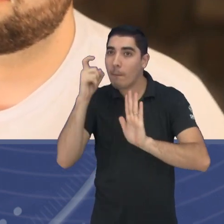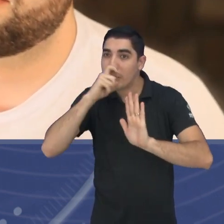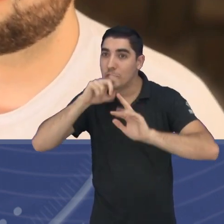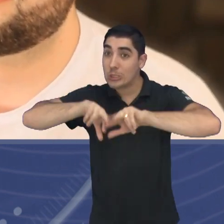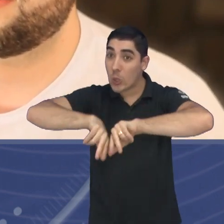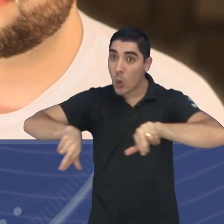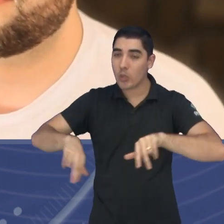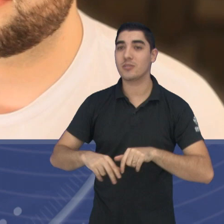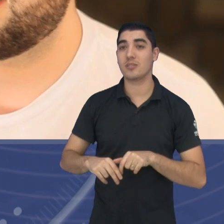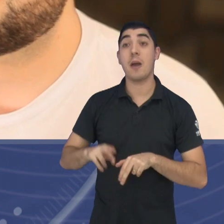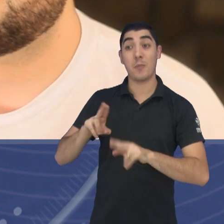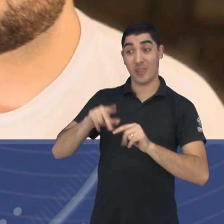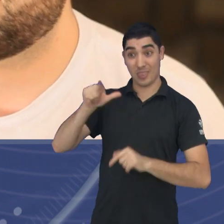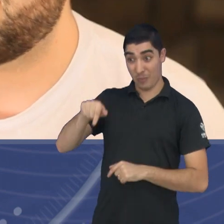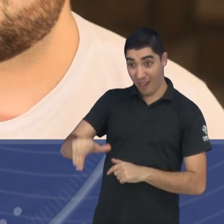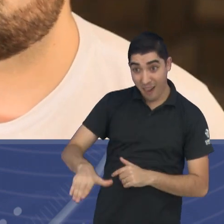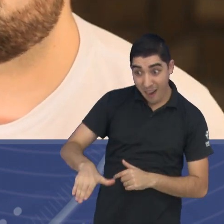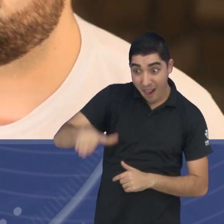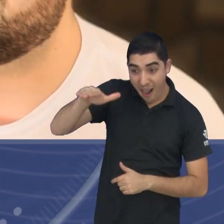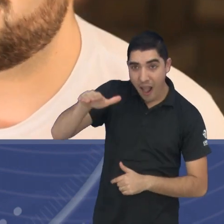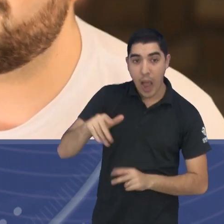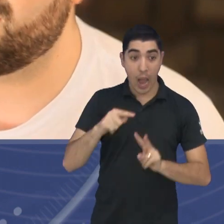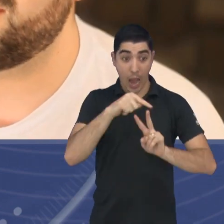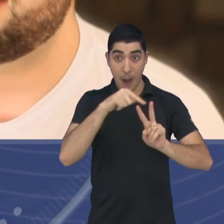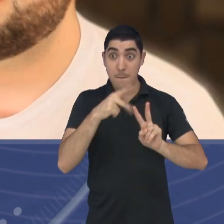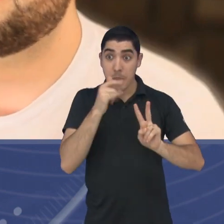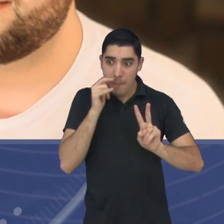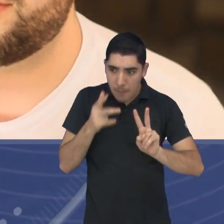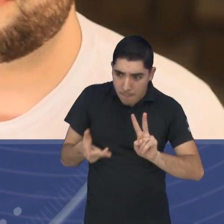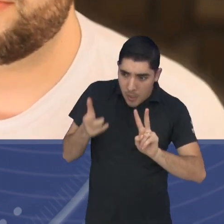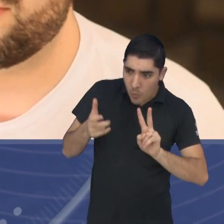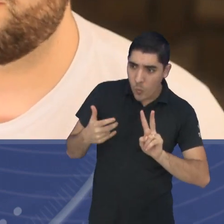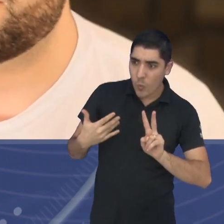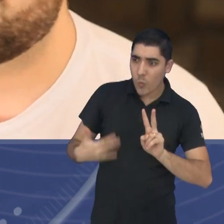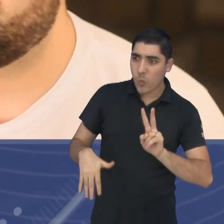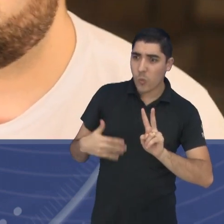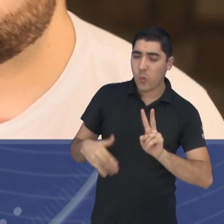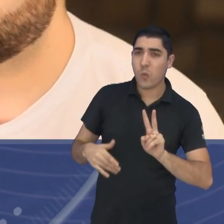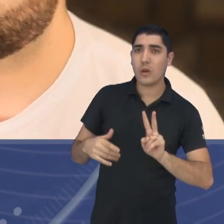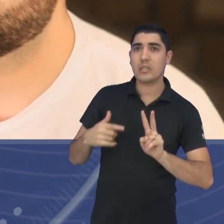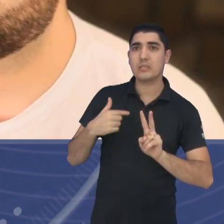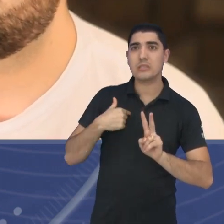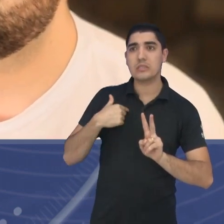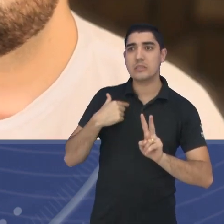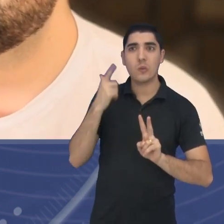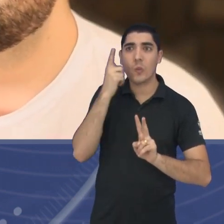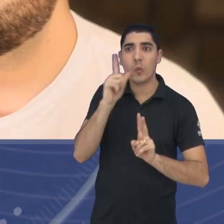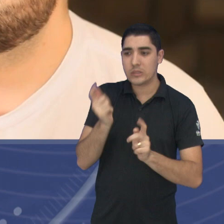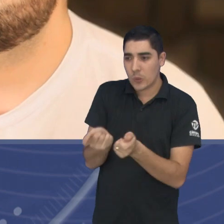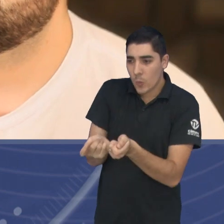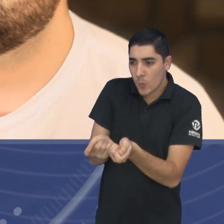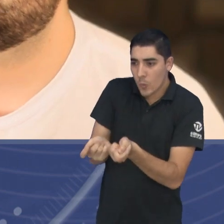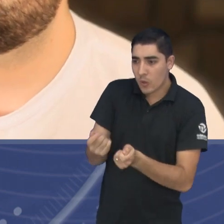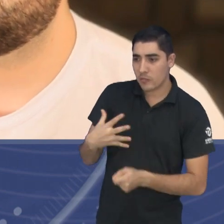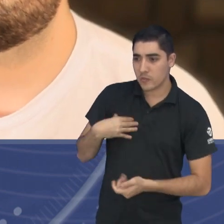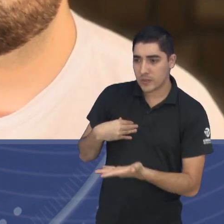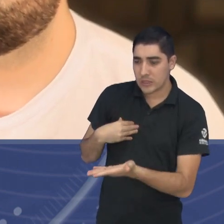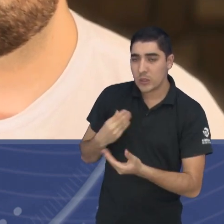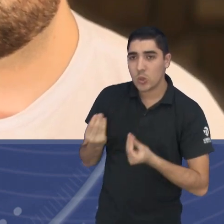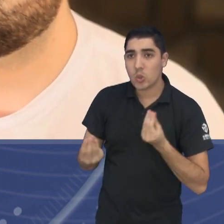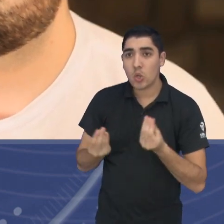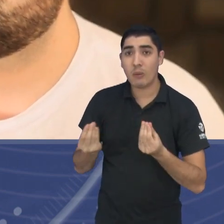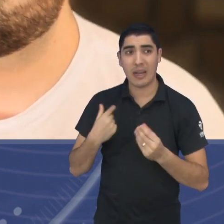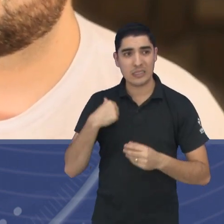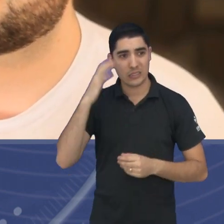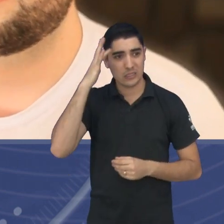com 12, 13 anos de idade, eles começam a sentir, ter sentimento, poxa, eu estou perdendo o controle, e aí sim eles começam a